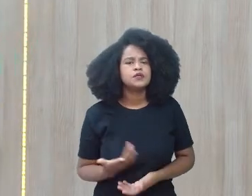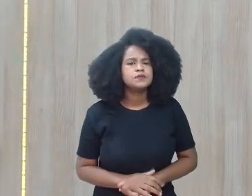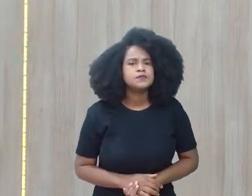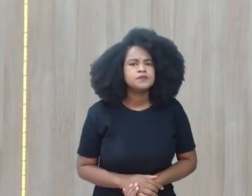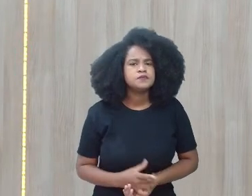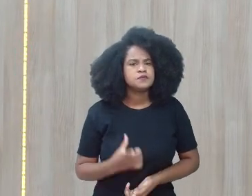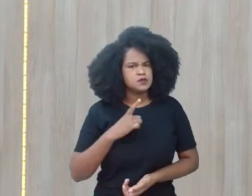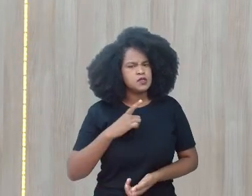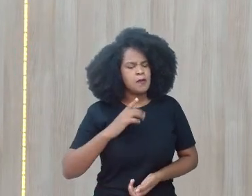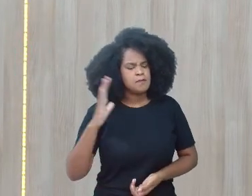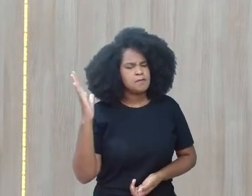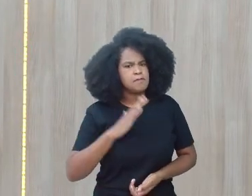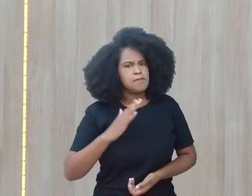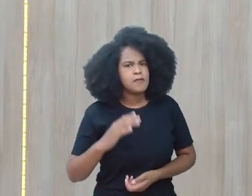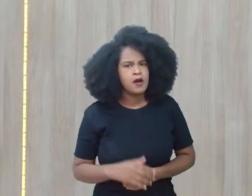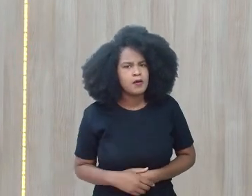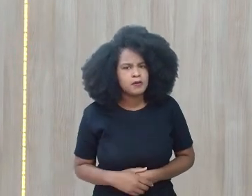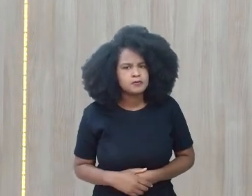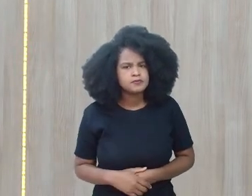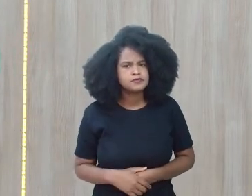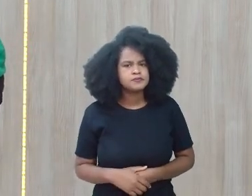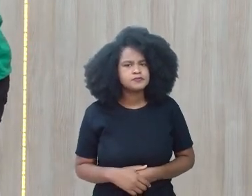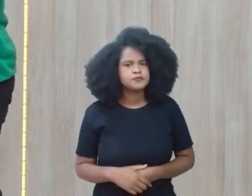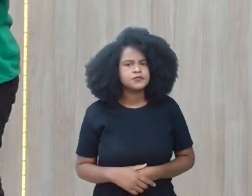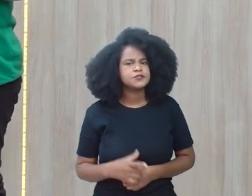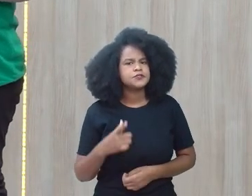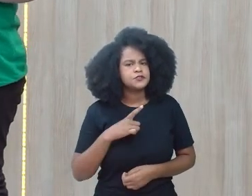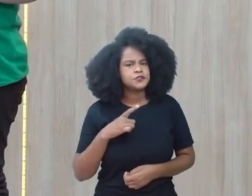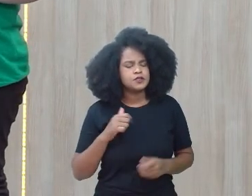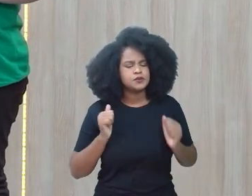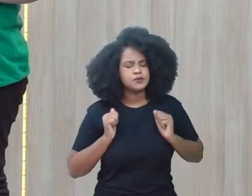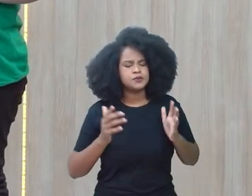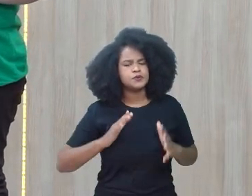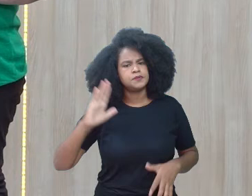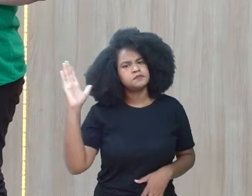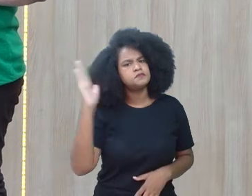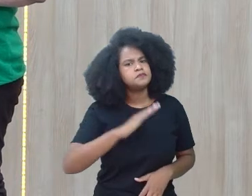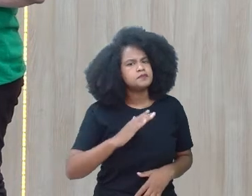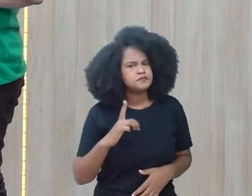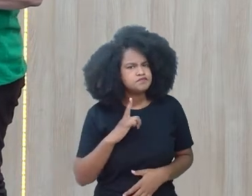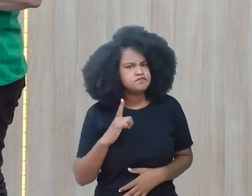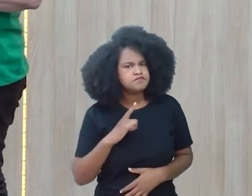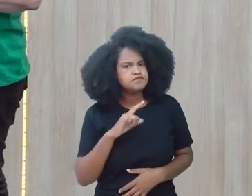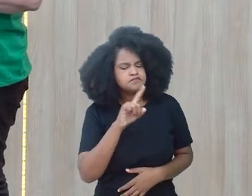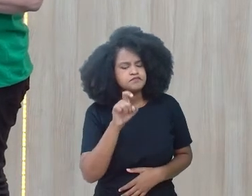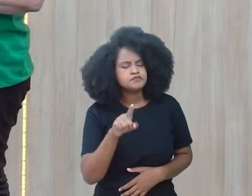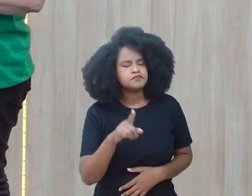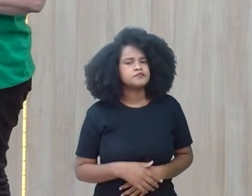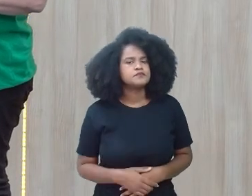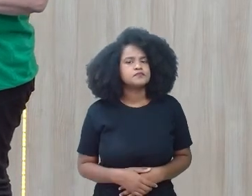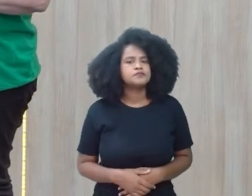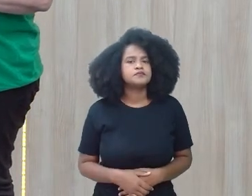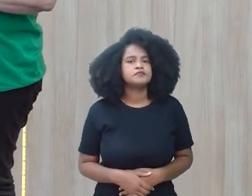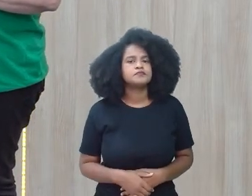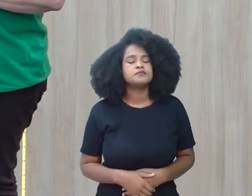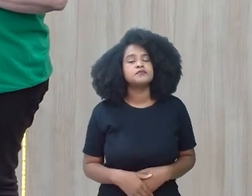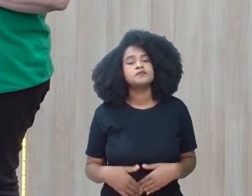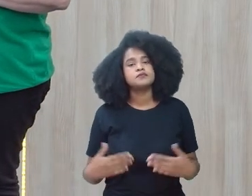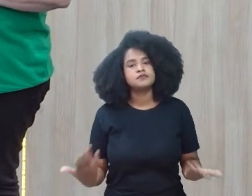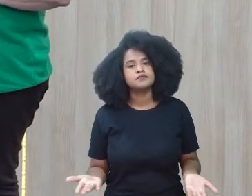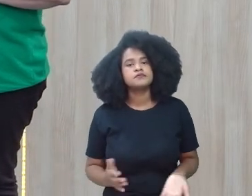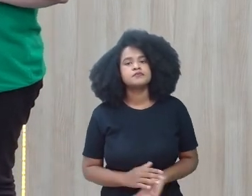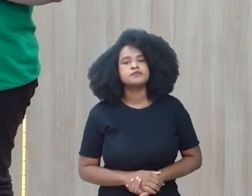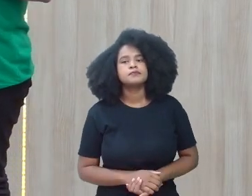tinha maldade nessas ações da baleia para com o galo?